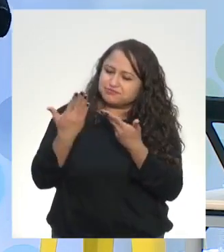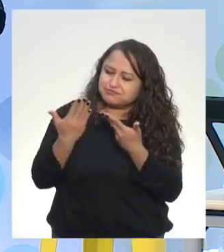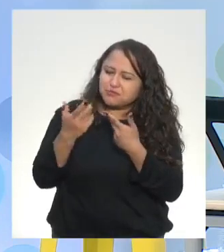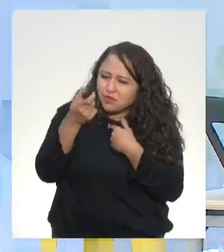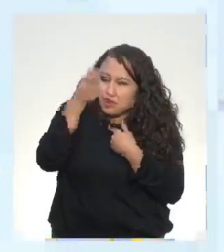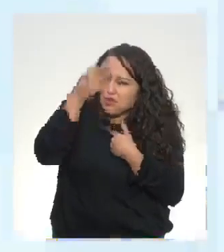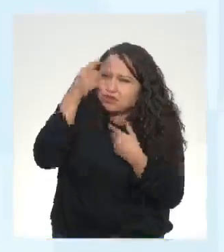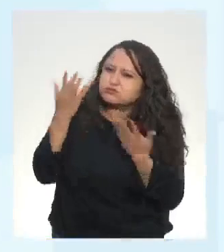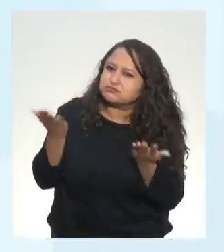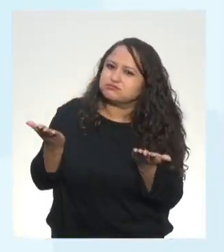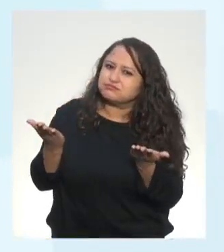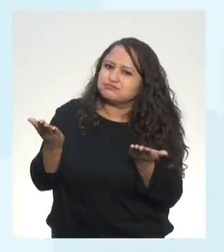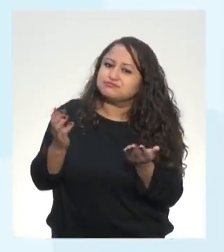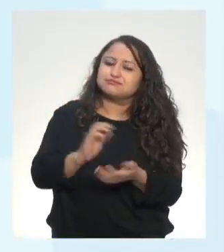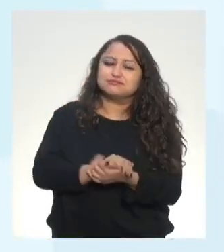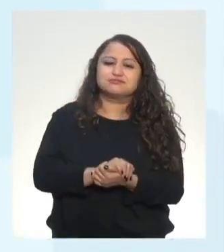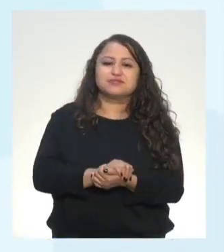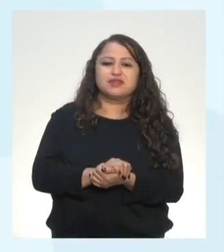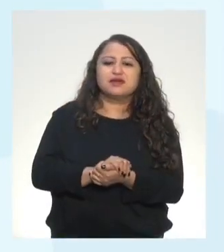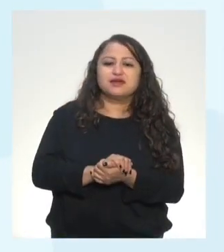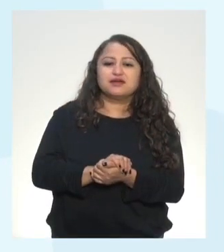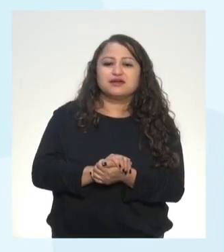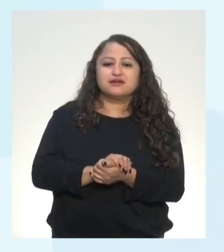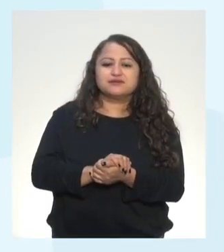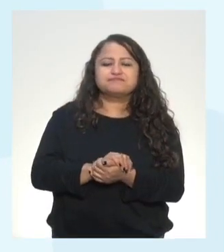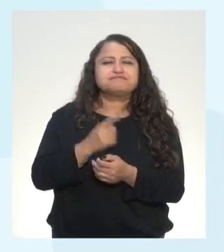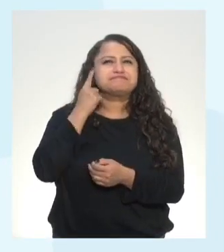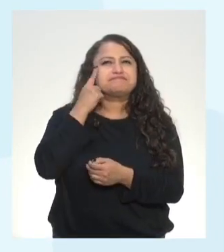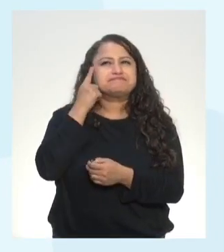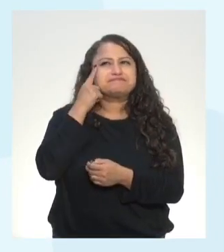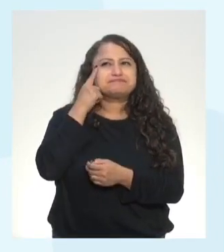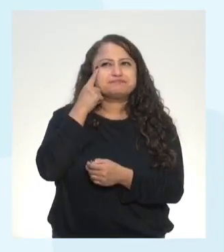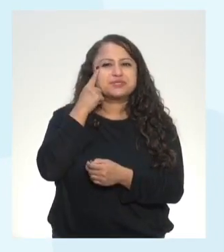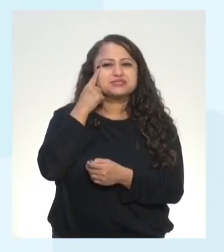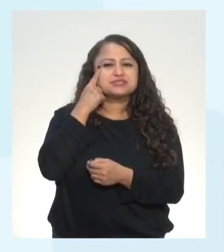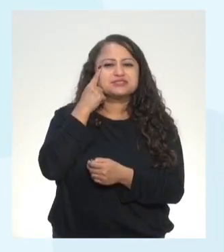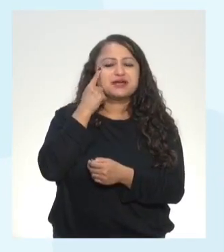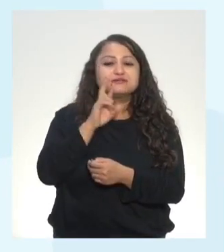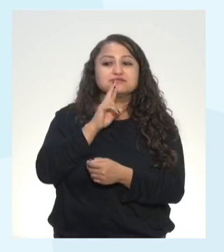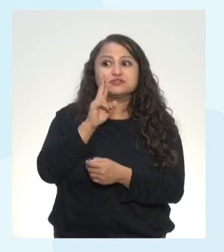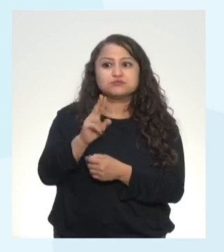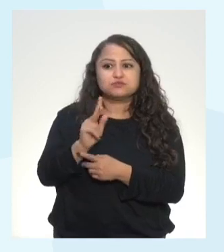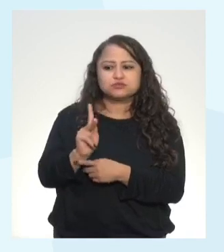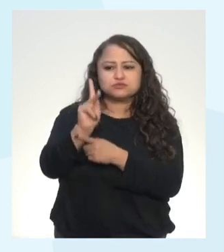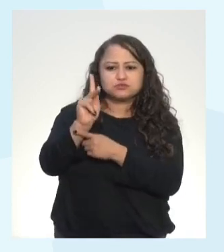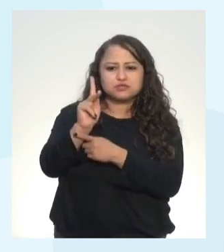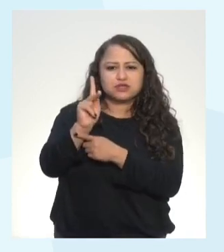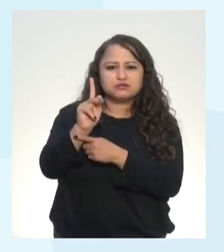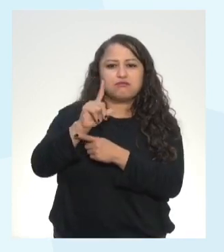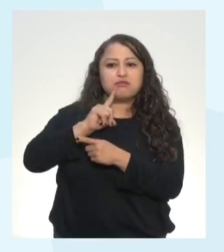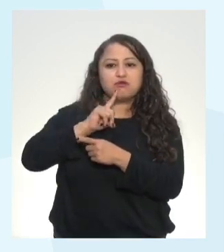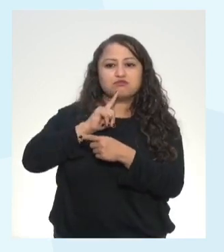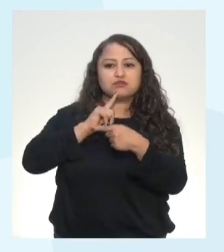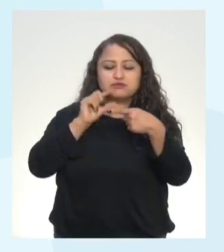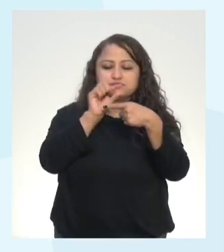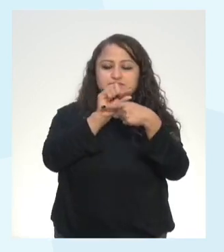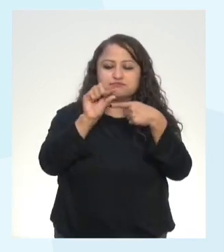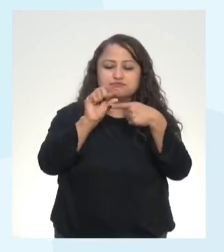Luiz e Colasso. Pessoal de Carapicuíba, da Escola Adla Feres, falei certo. Juquitiba, da Escola Bairro